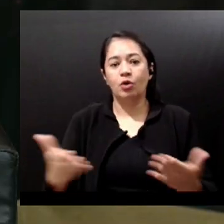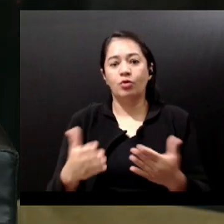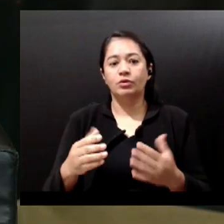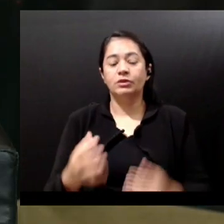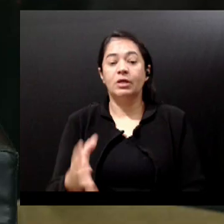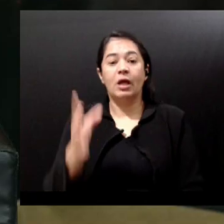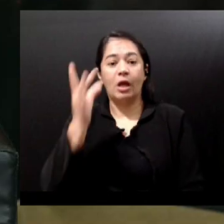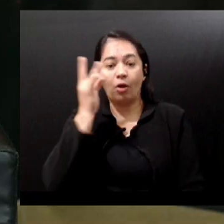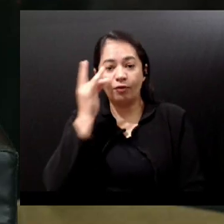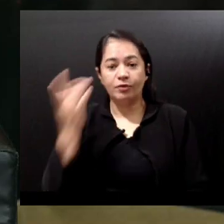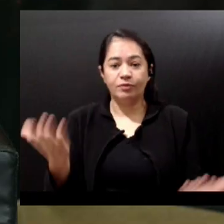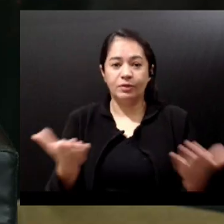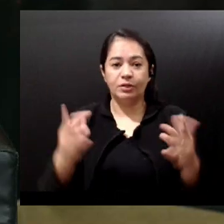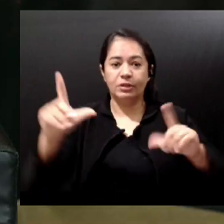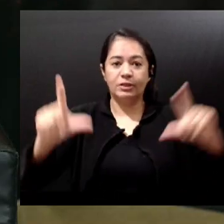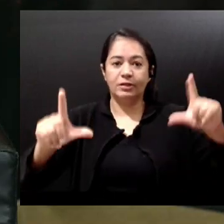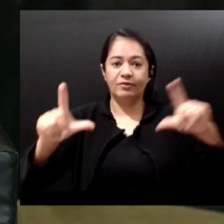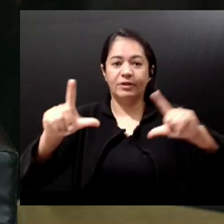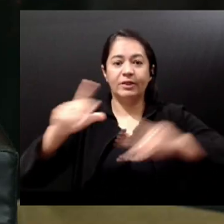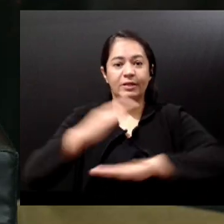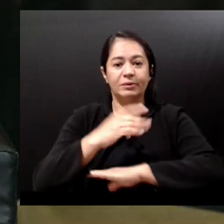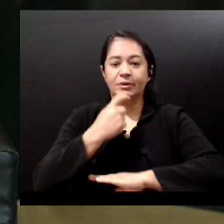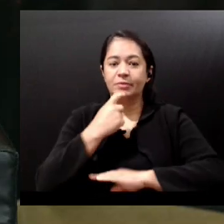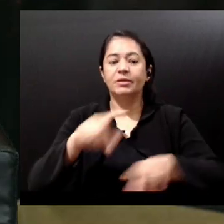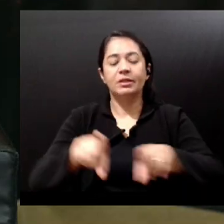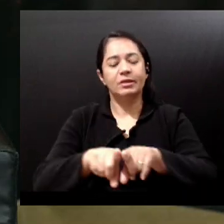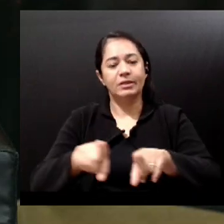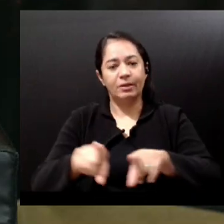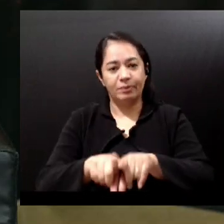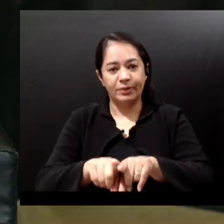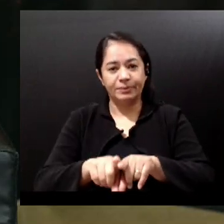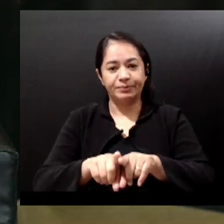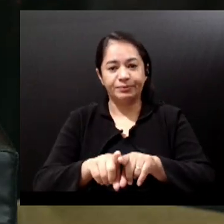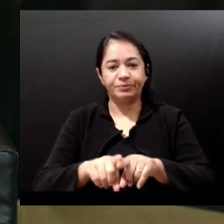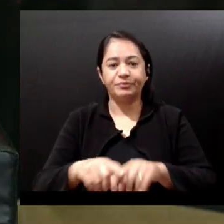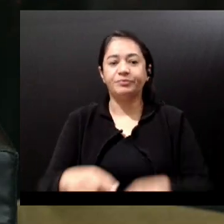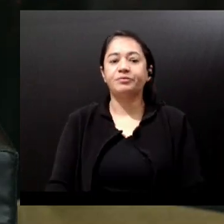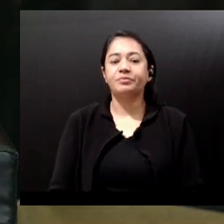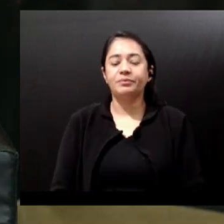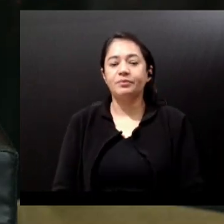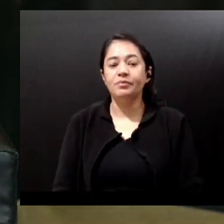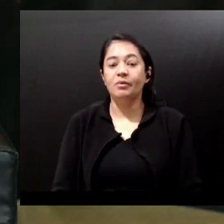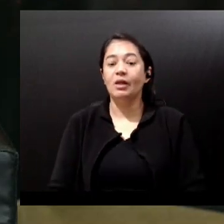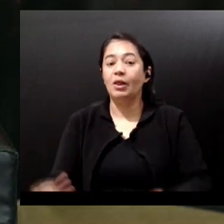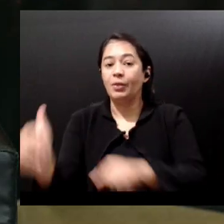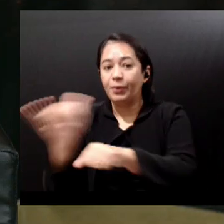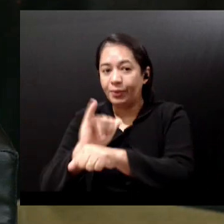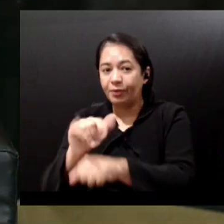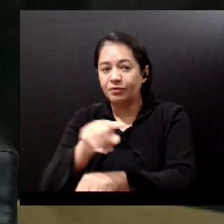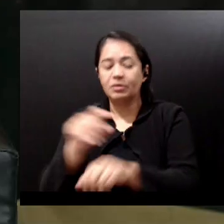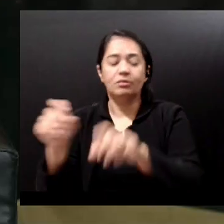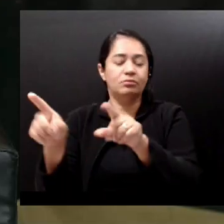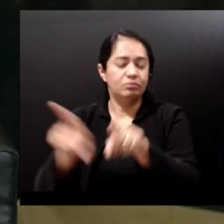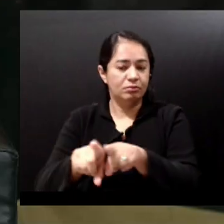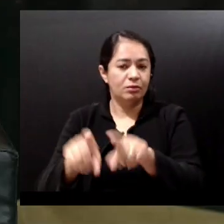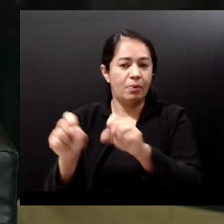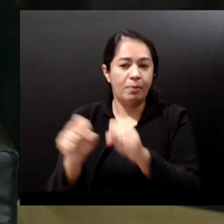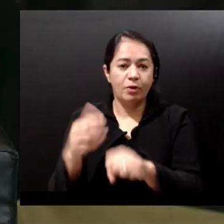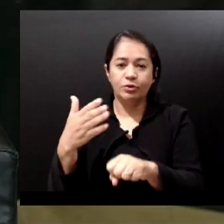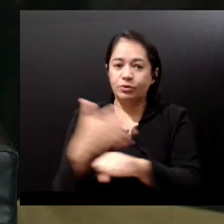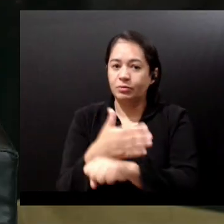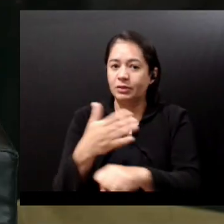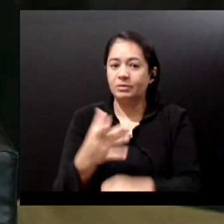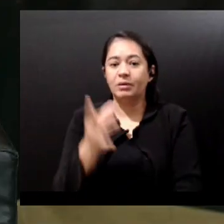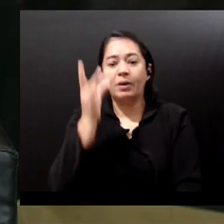Câmara Campinas, também pelo canal da TV Câmara Campinas no YouTube. Lembrando que você também pode participar presencialmente no plenário